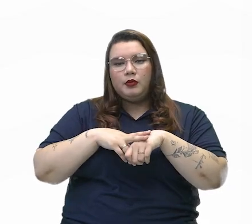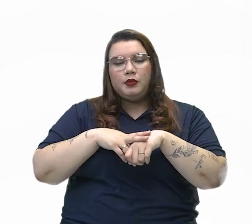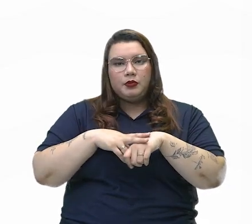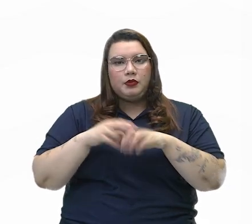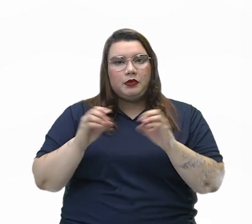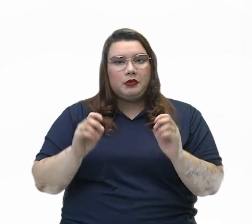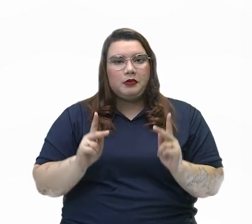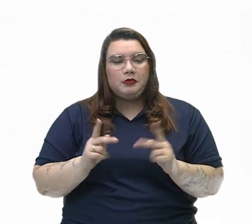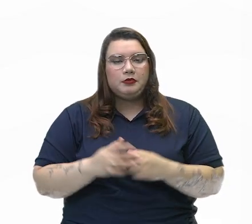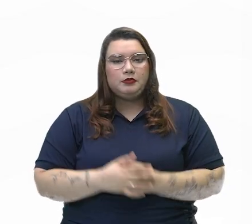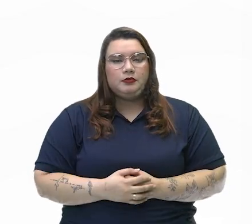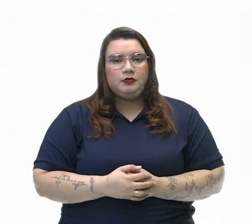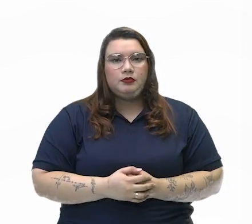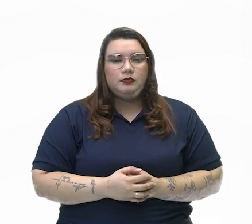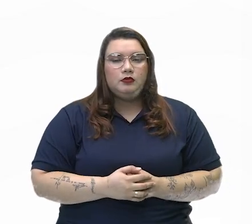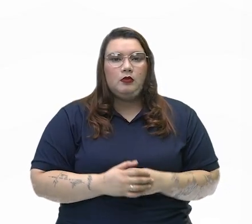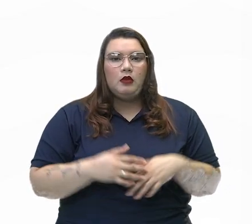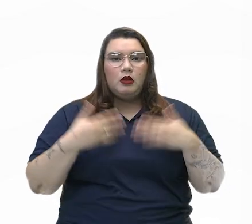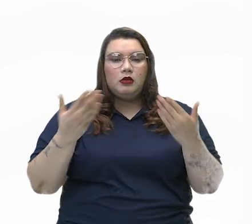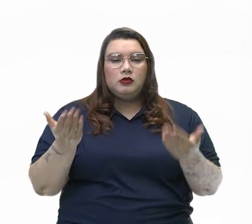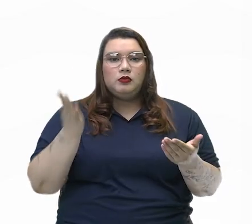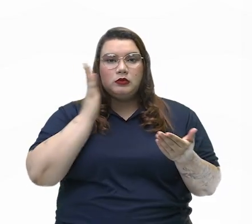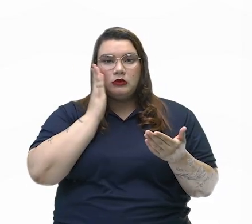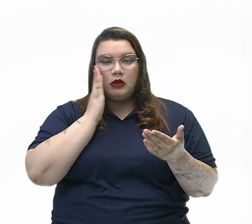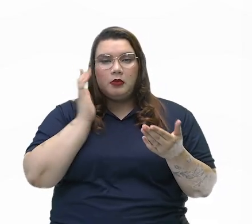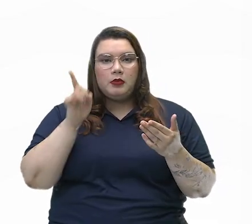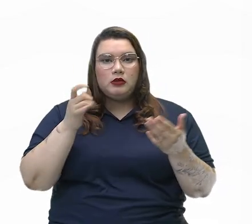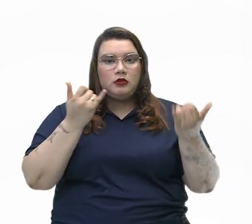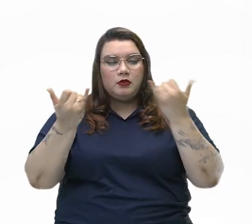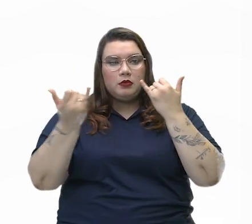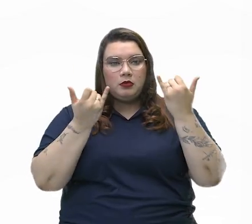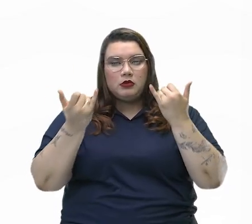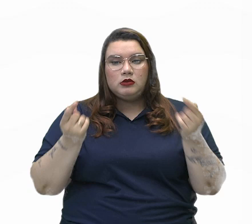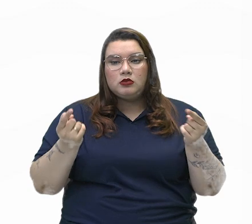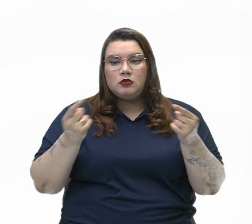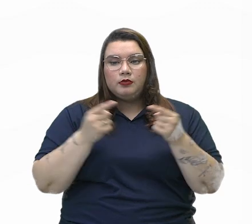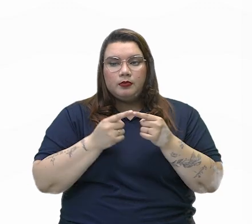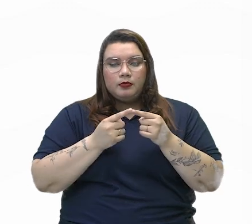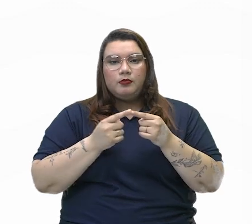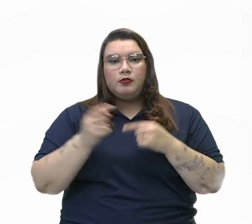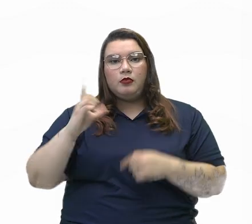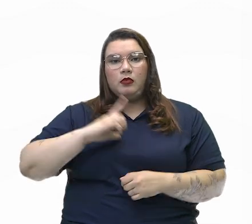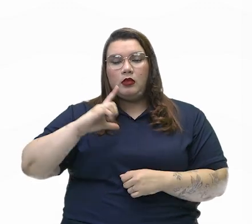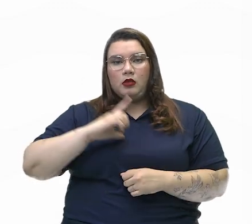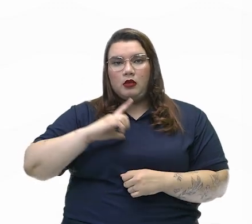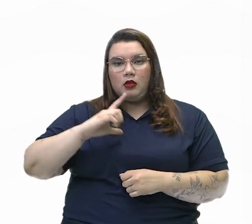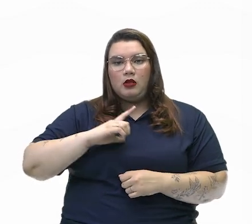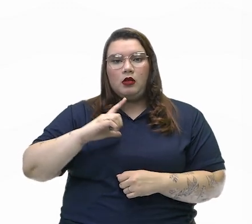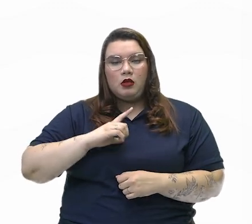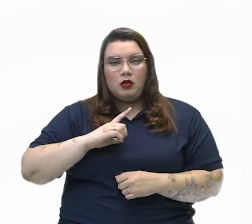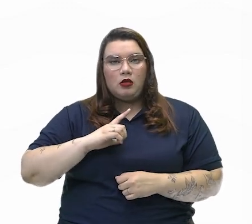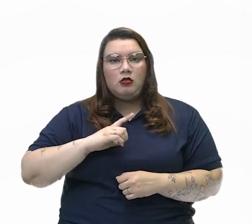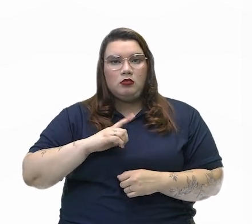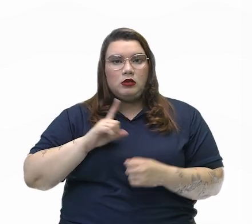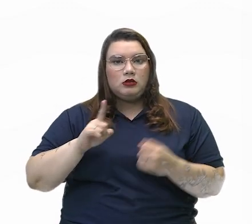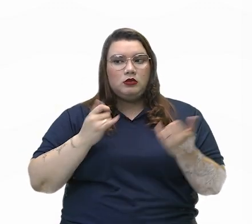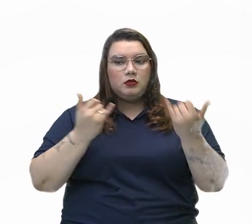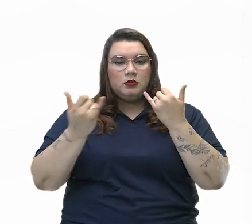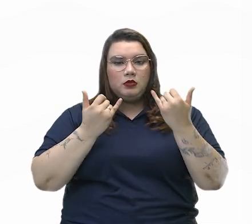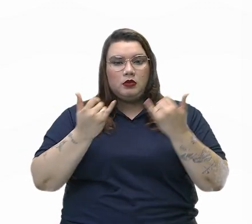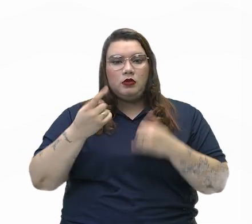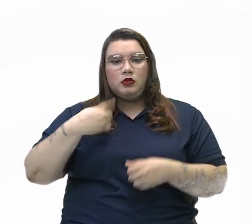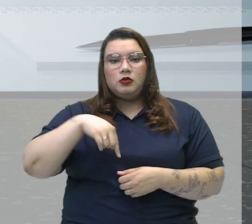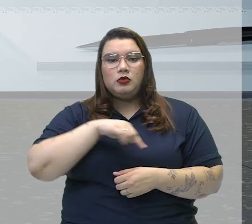em ar nessa situação. E aí, considerando essa situação, considerando aí que a gente vai ter uma lente imersa